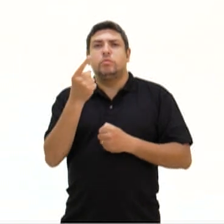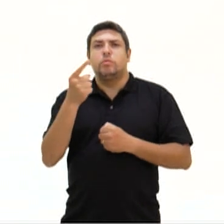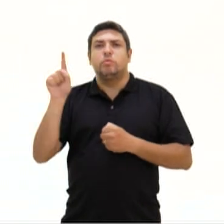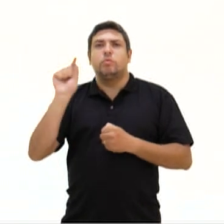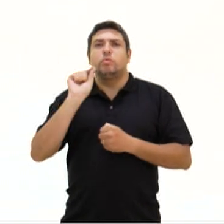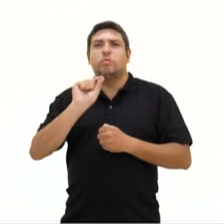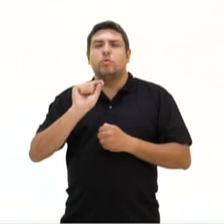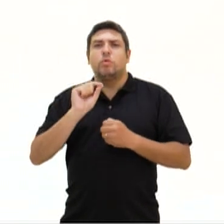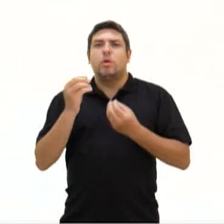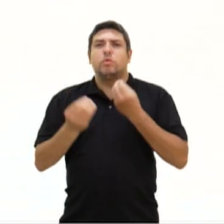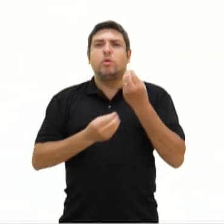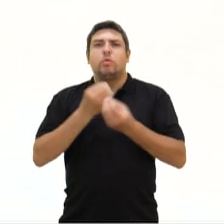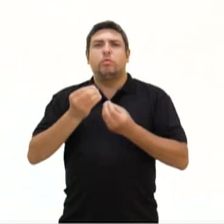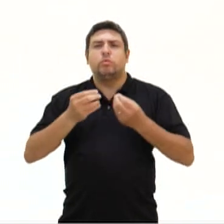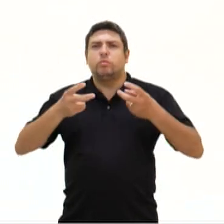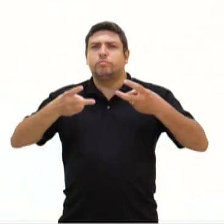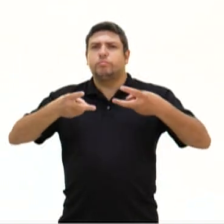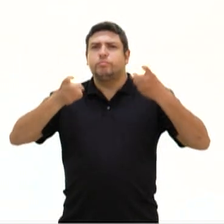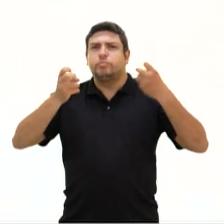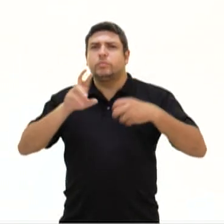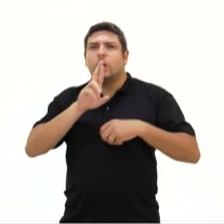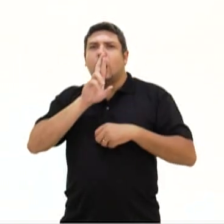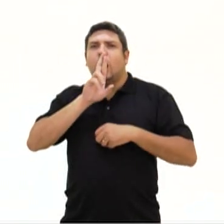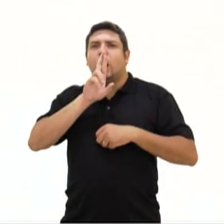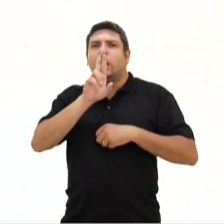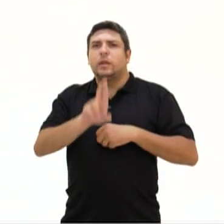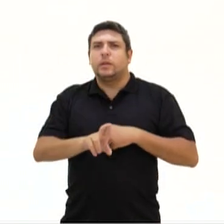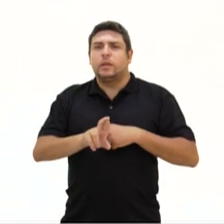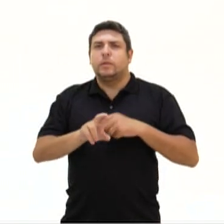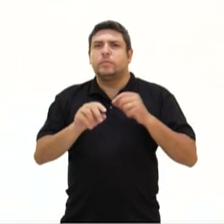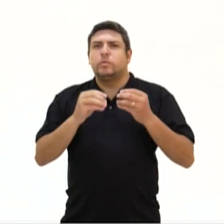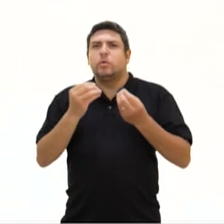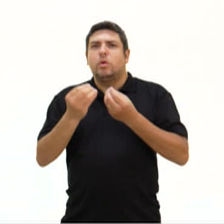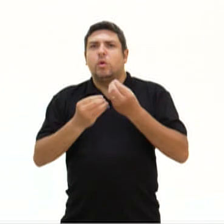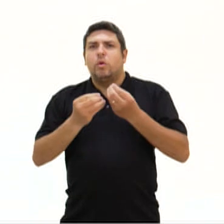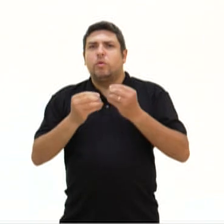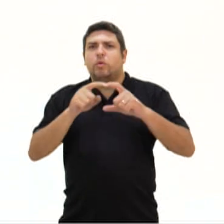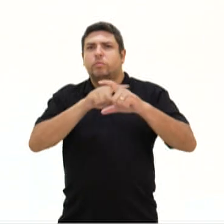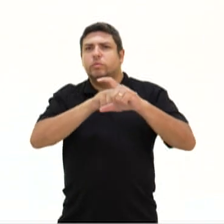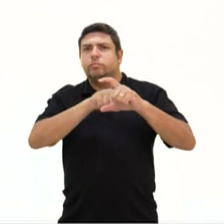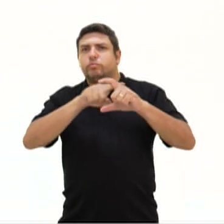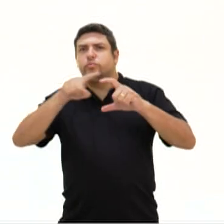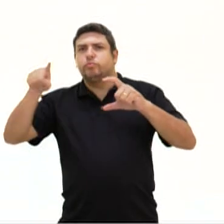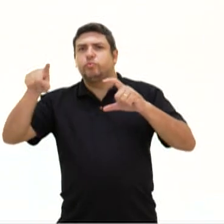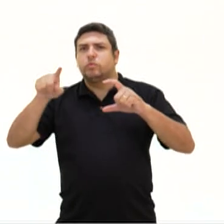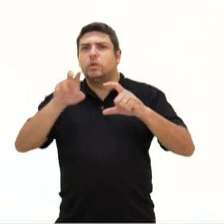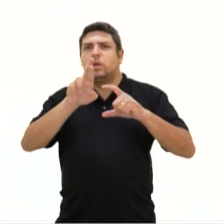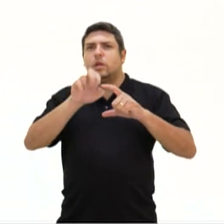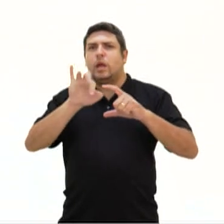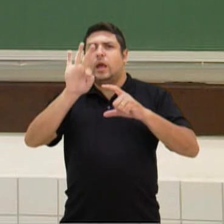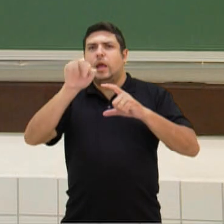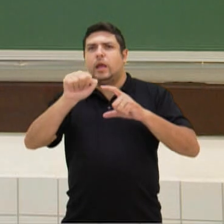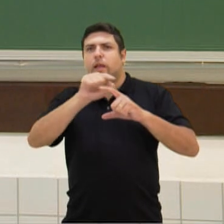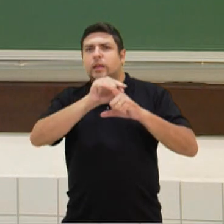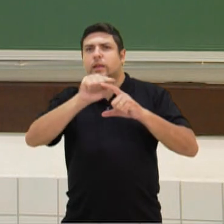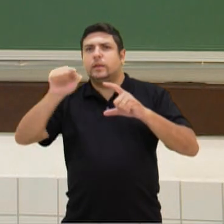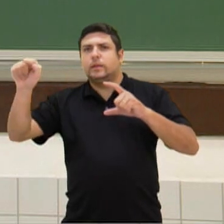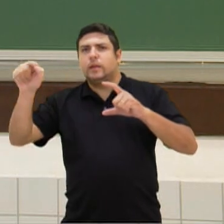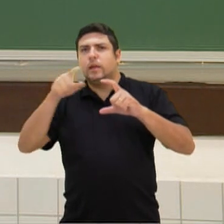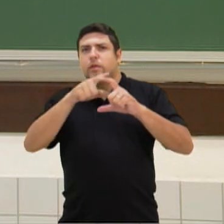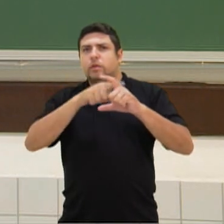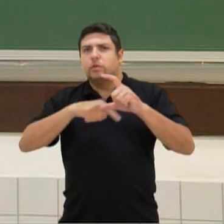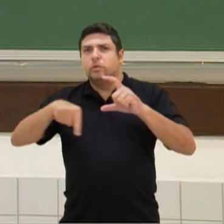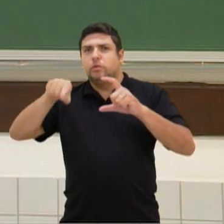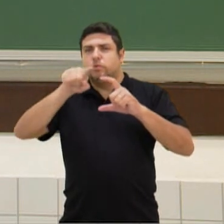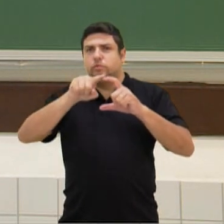identificar e construir resoluções para a posição relativa entre retas e circunferência. Tínhamos visto a